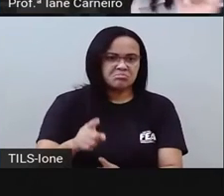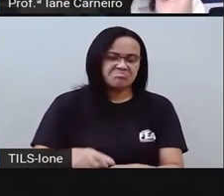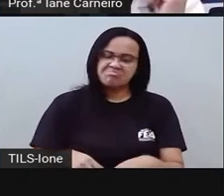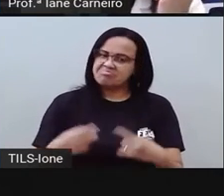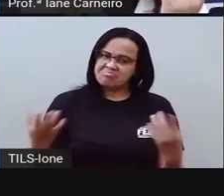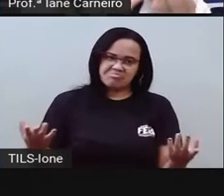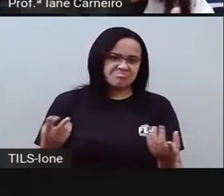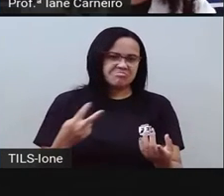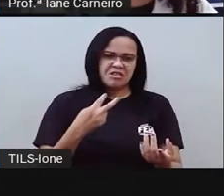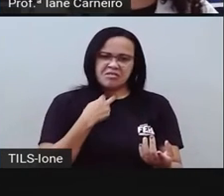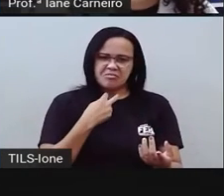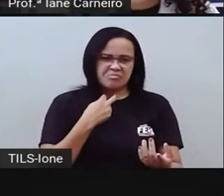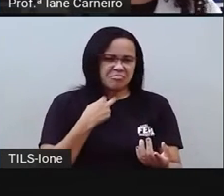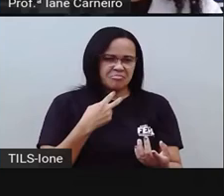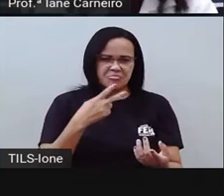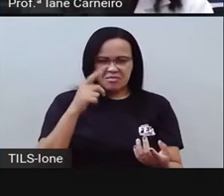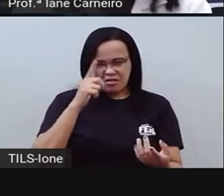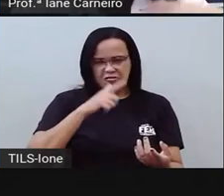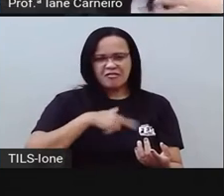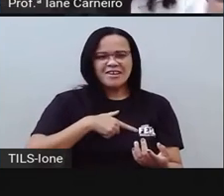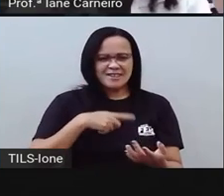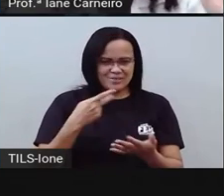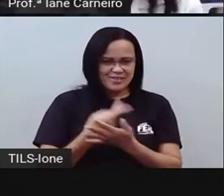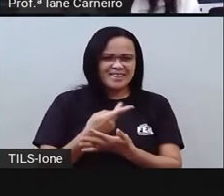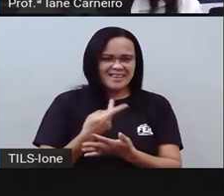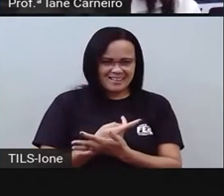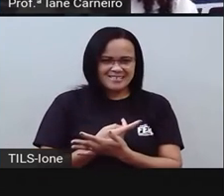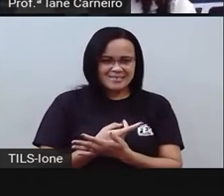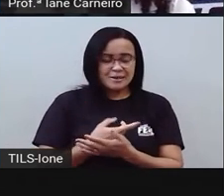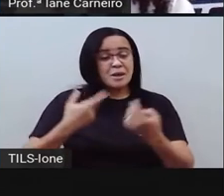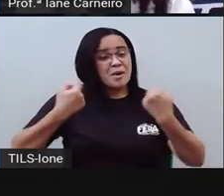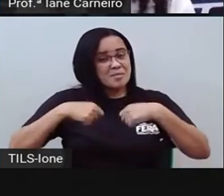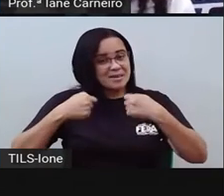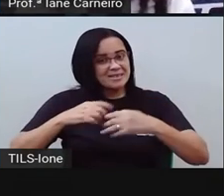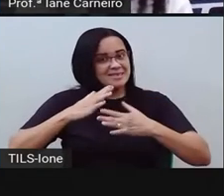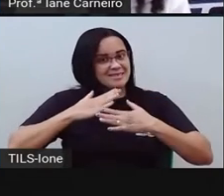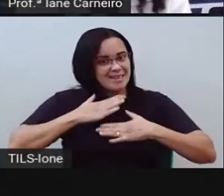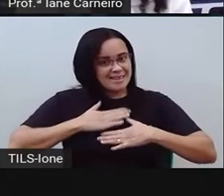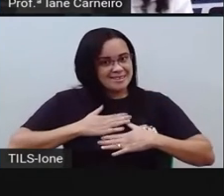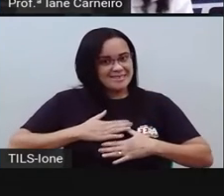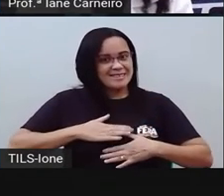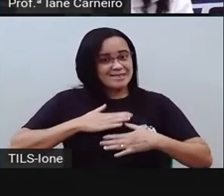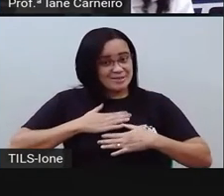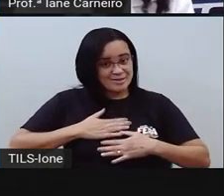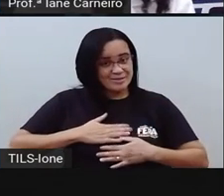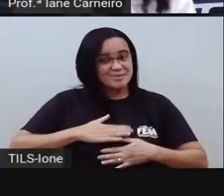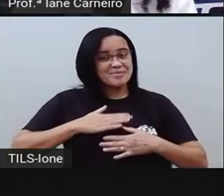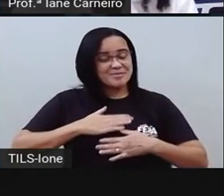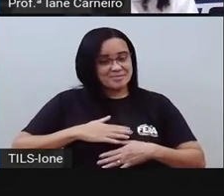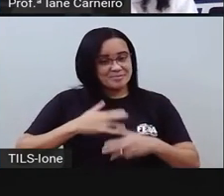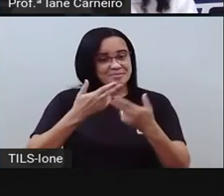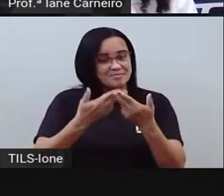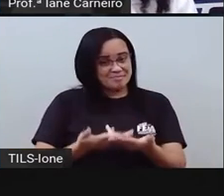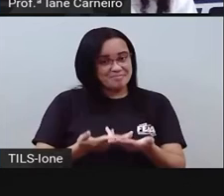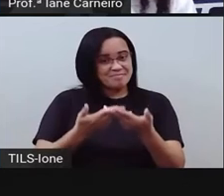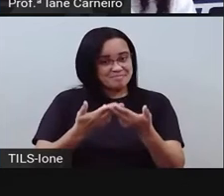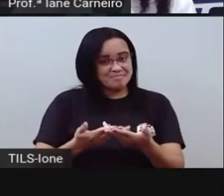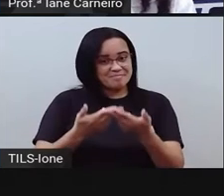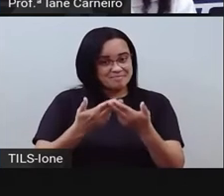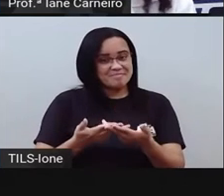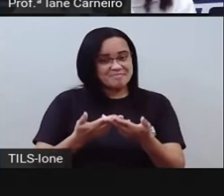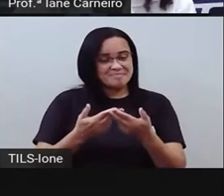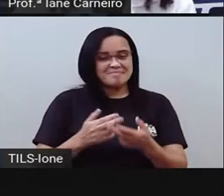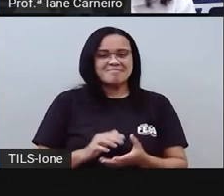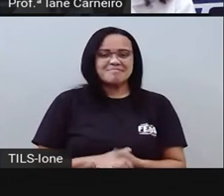mundo seja atendido com calma e que ninguém passe na frente do outro. É muito chato isso. E aí,